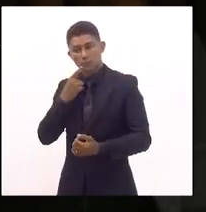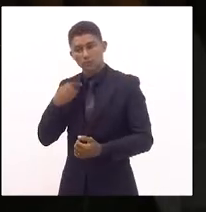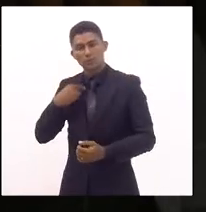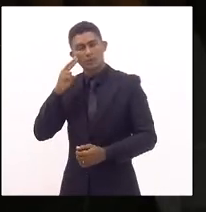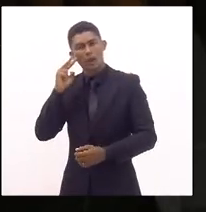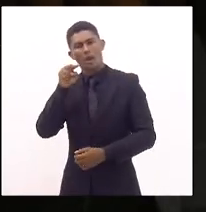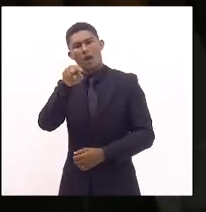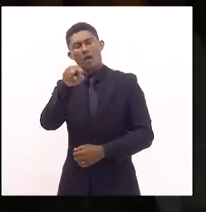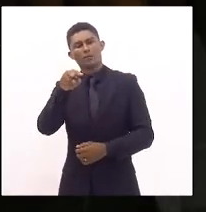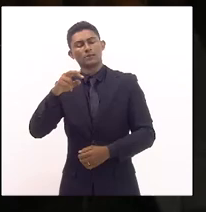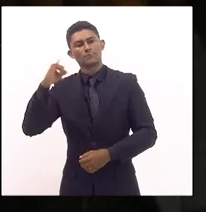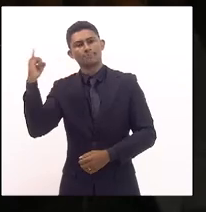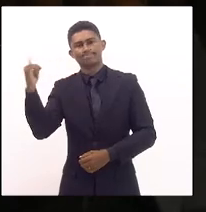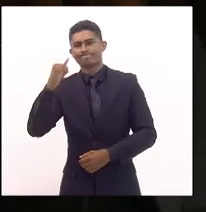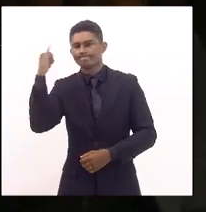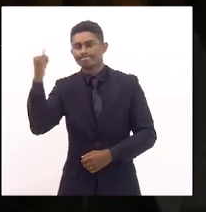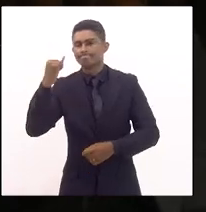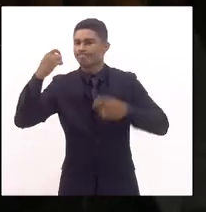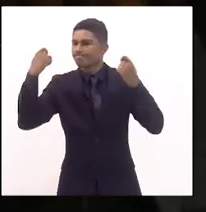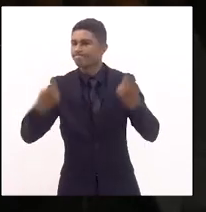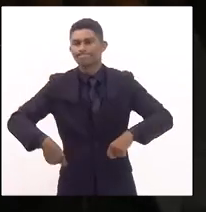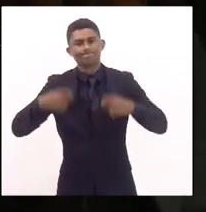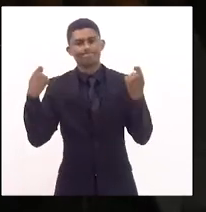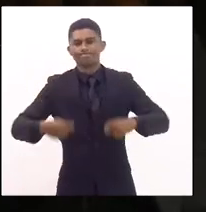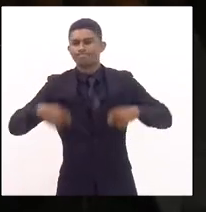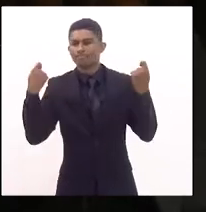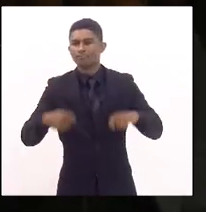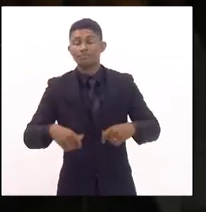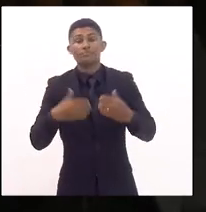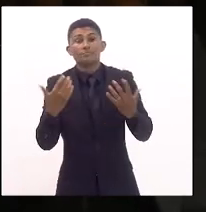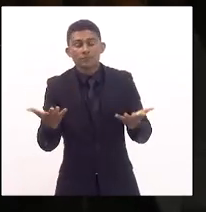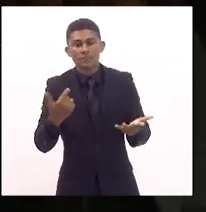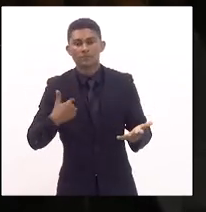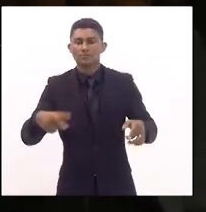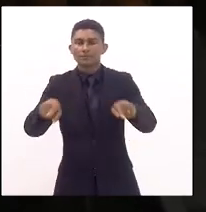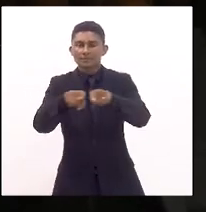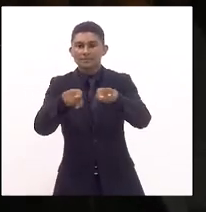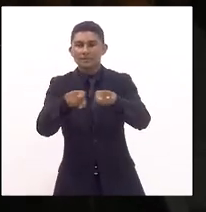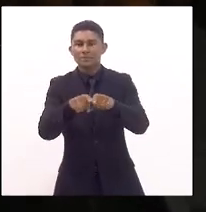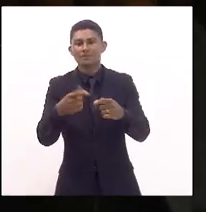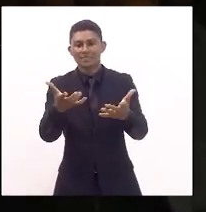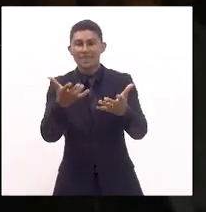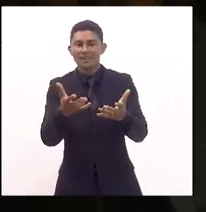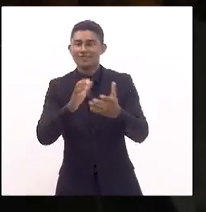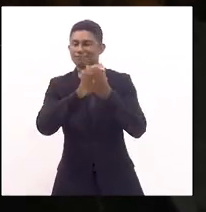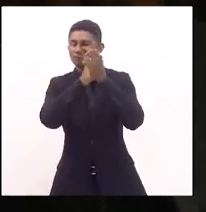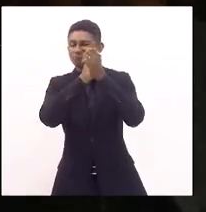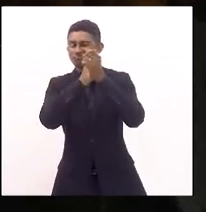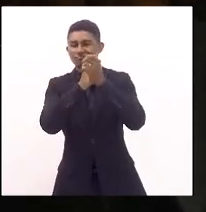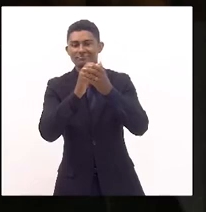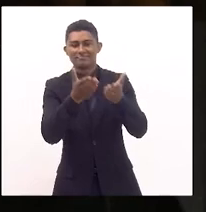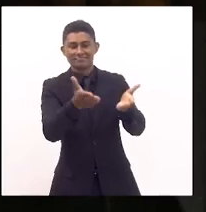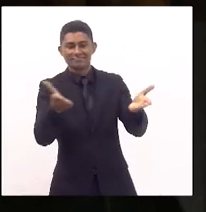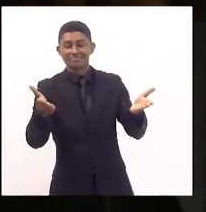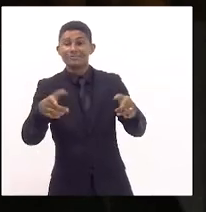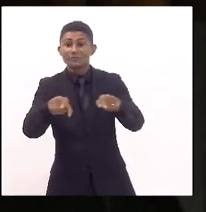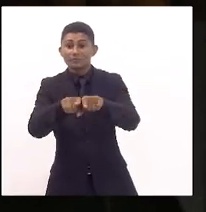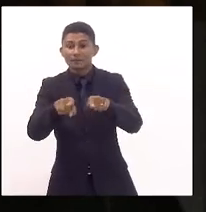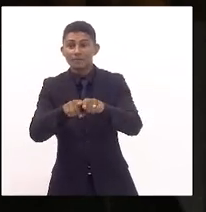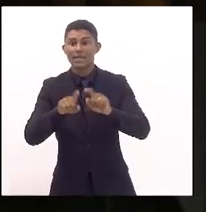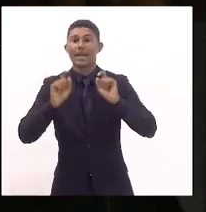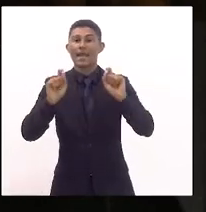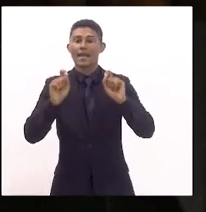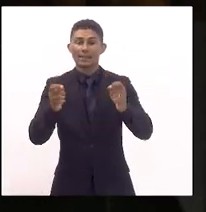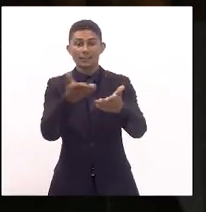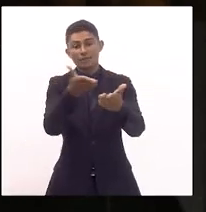a real importância e necessidade. Então, eu queria fazer também essa breve saudação e saudar também a